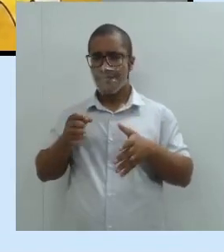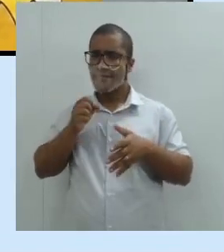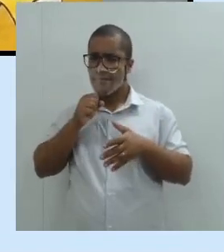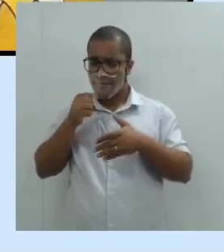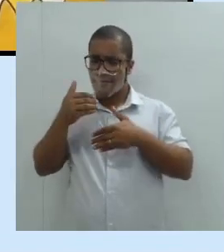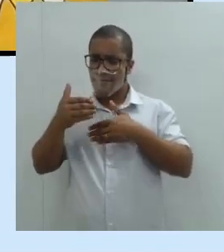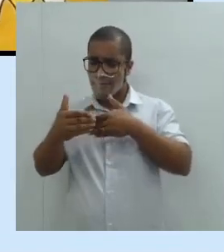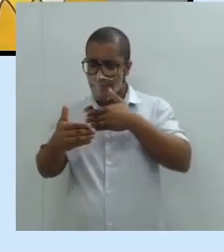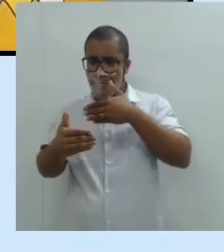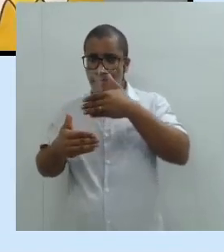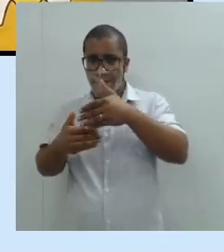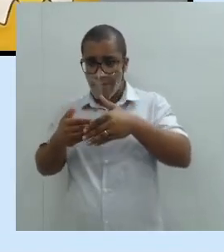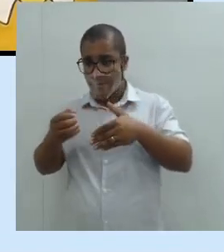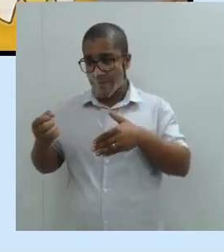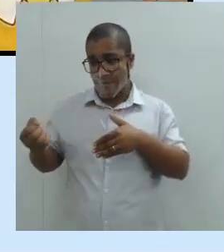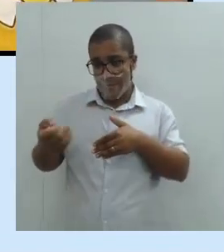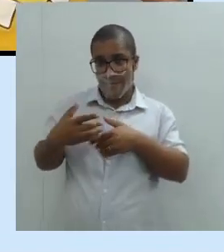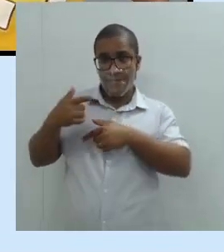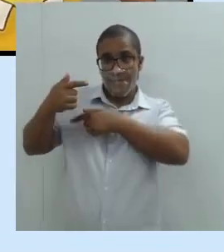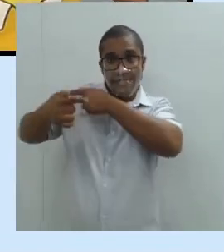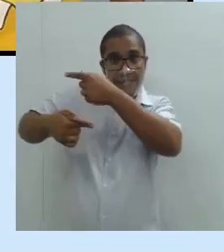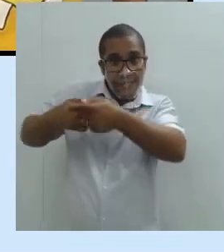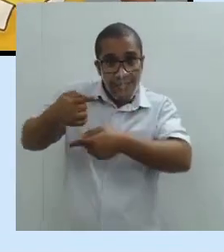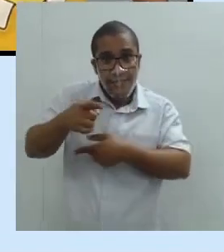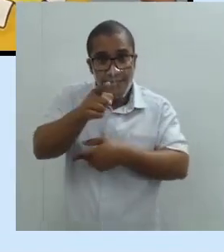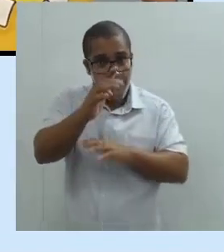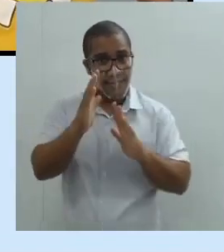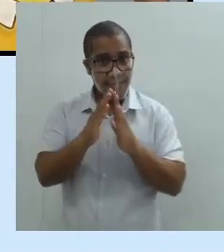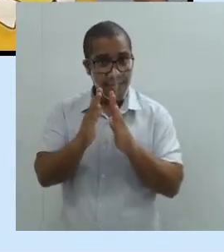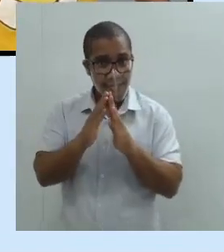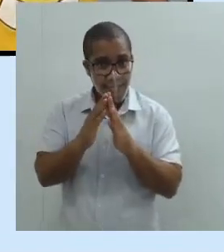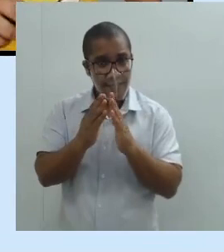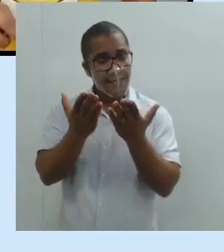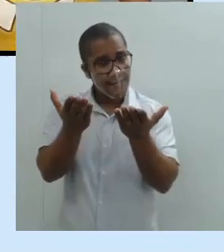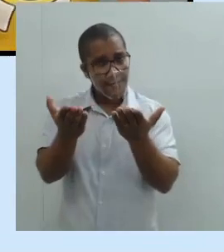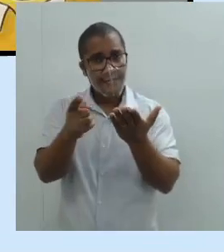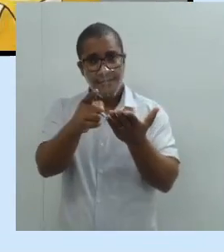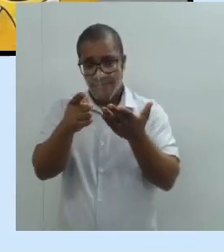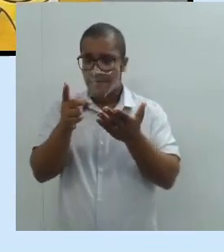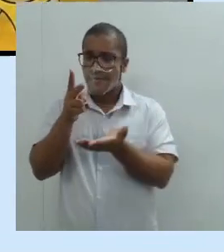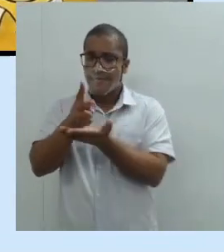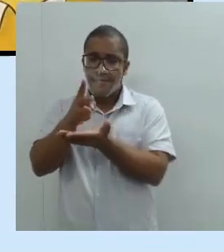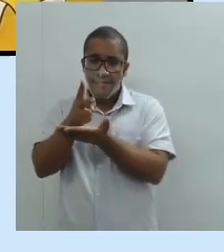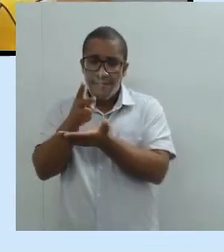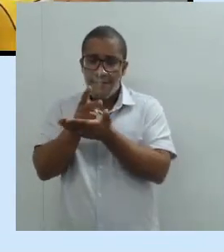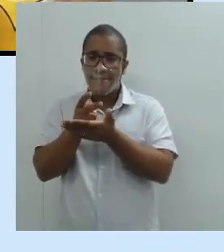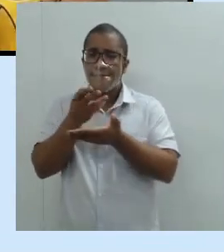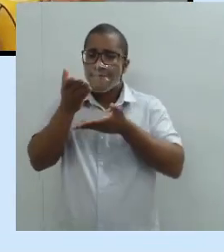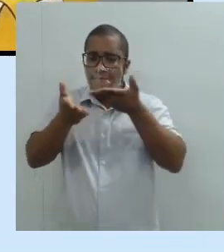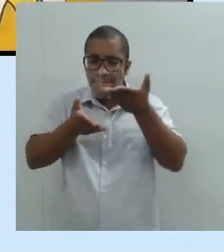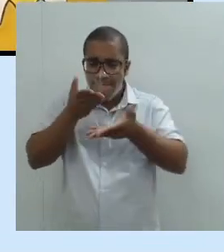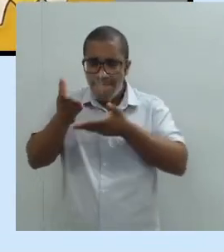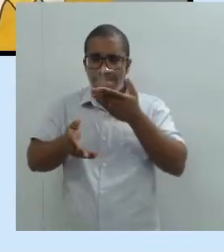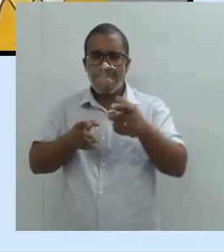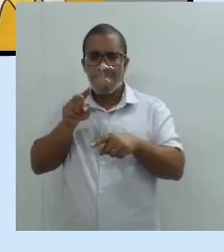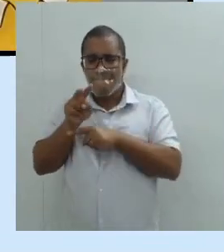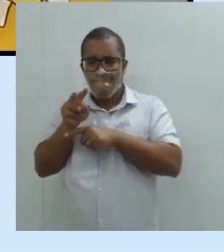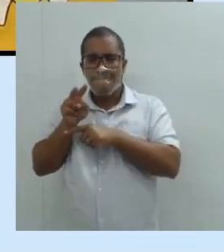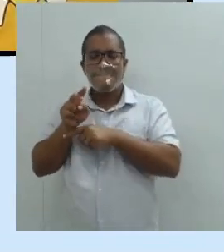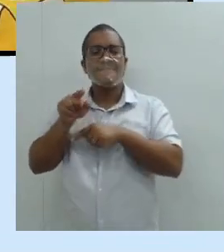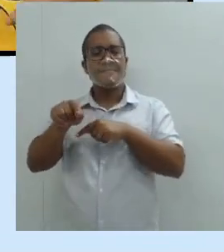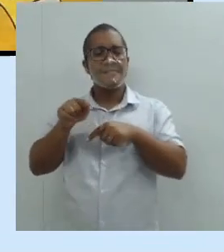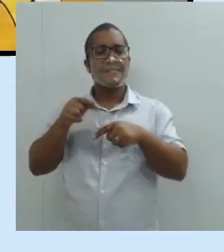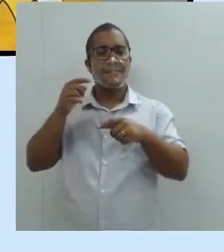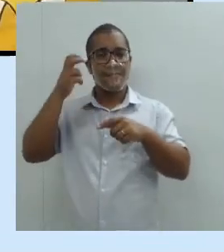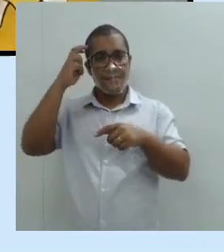passando. E as novas gerações, como você que está em casa, é que vai preservar tudo aquilo da nossa cultura. Porque a cultura é passada